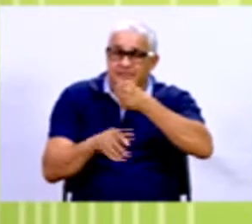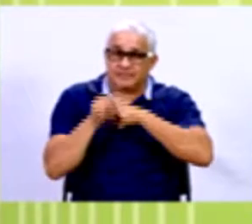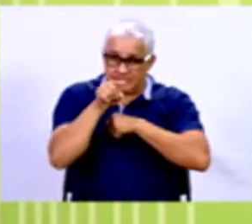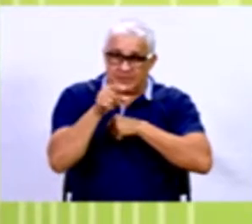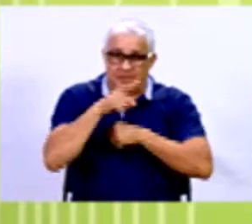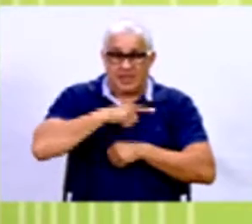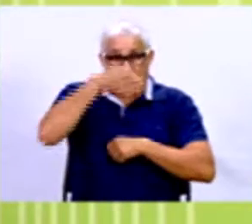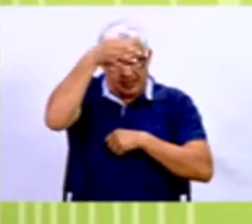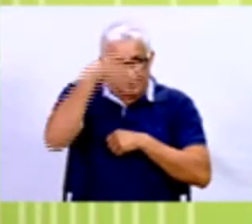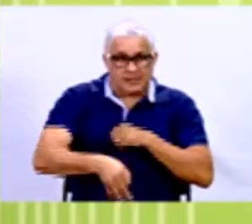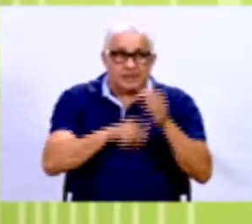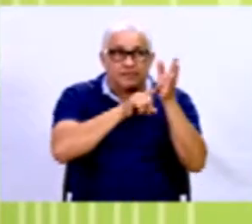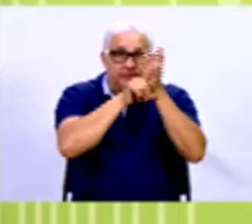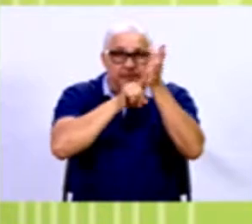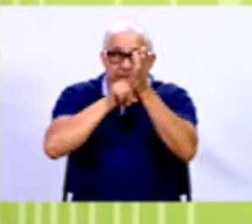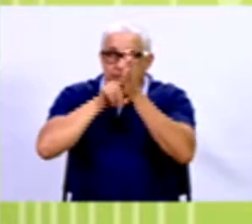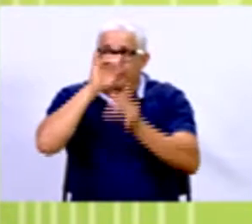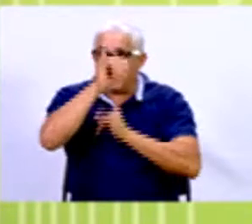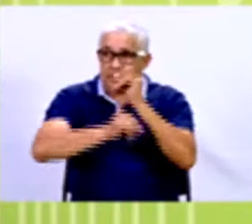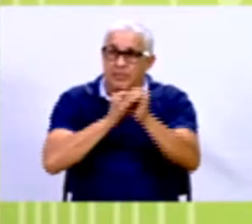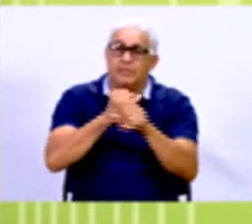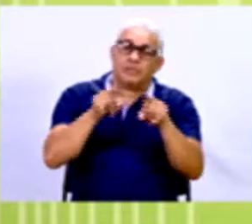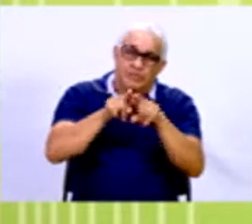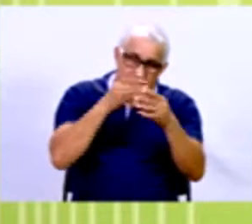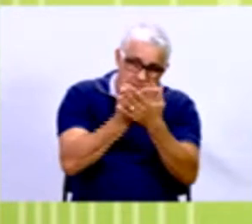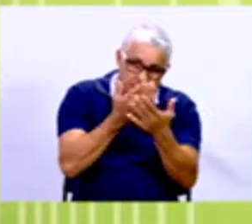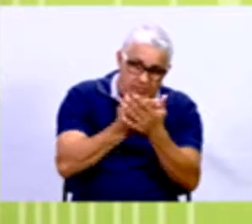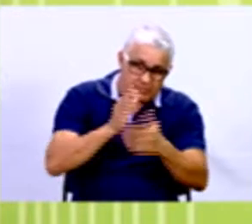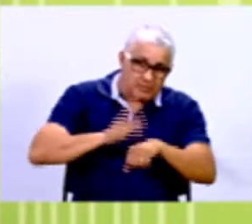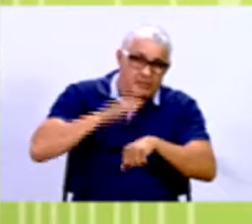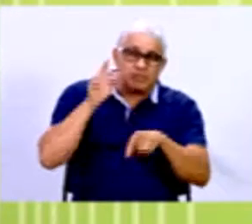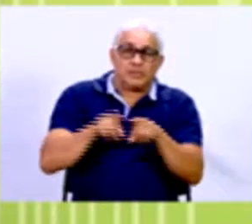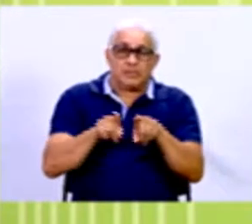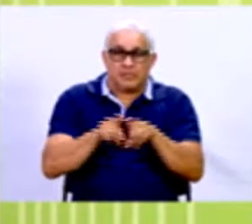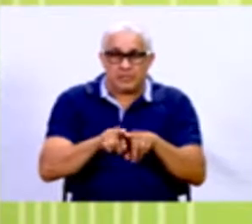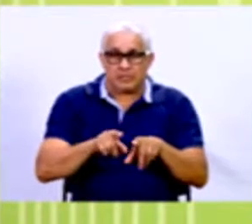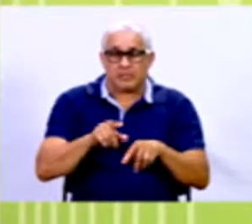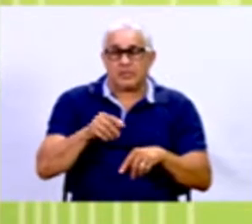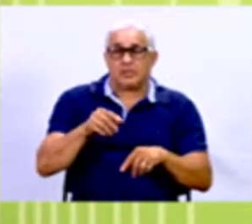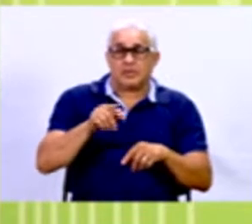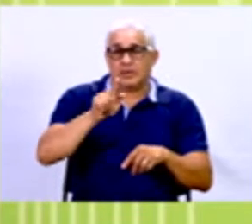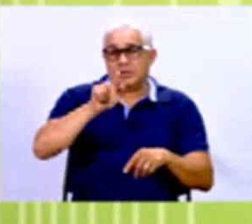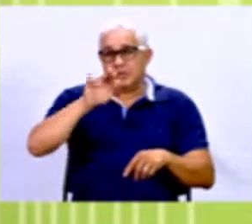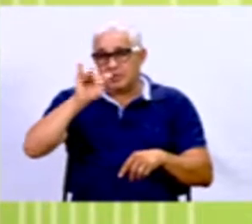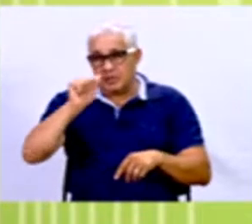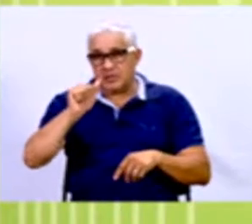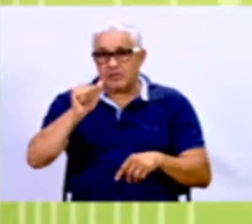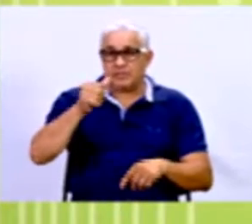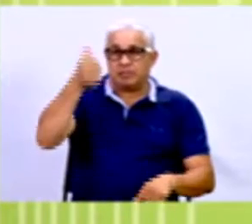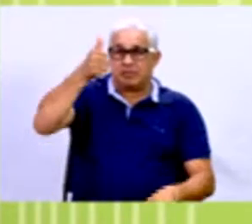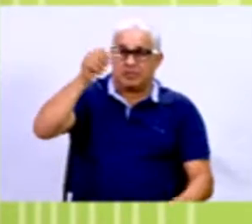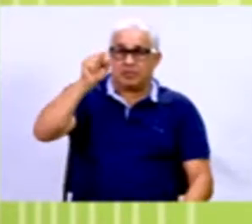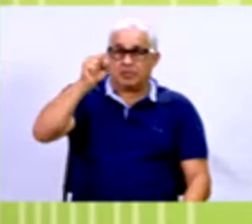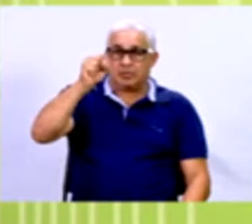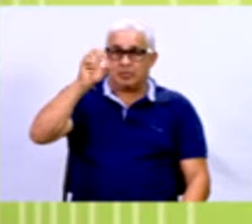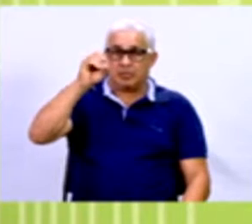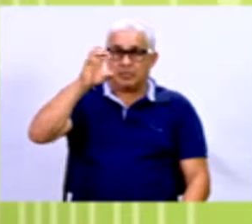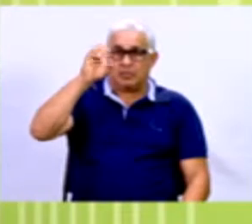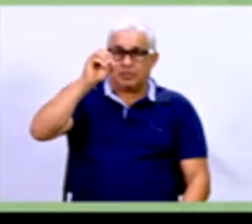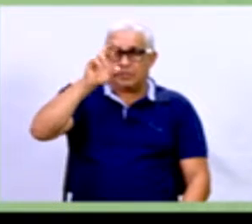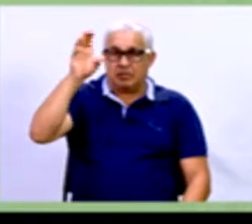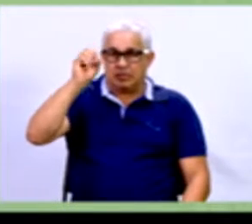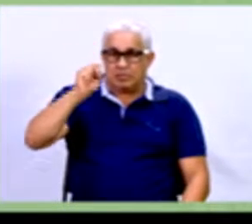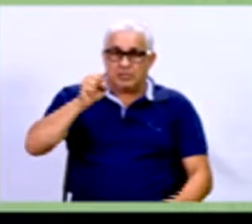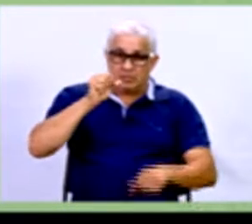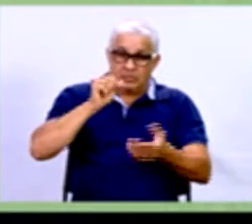certeza, vai pesquisar na internet, você vai estudar mais sobre isso, guia de primeiros socorros, para você ter à mão esses instrumentos, tá